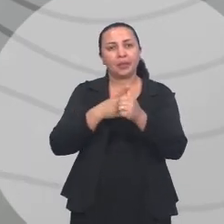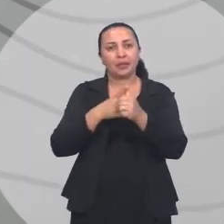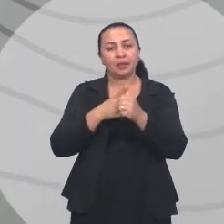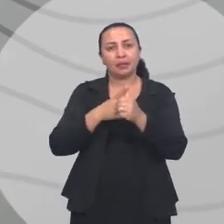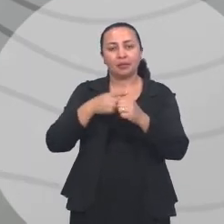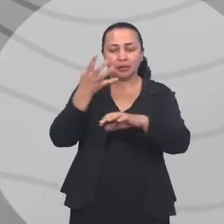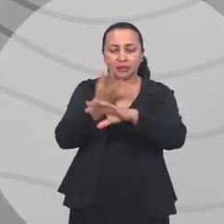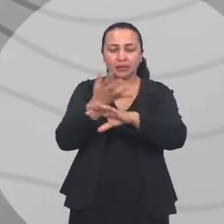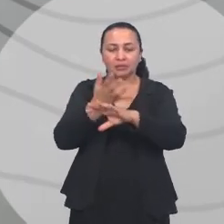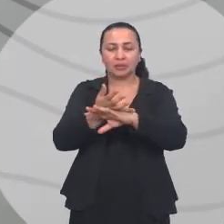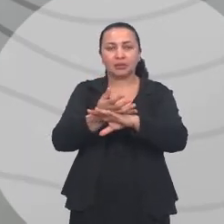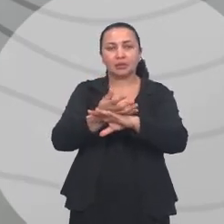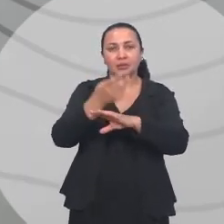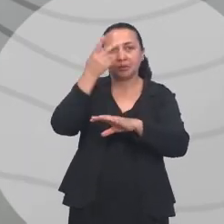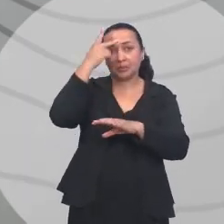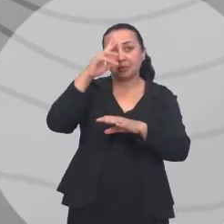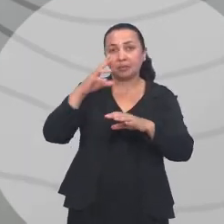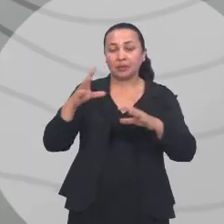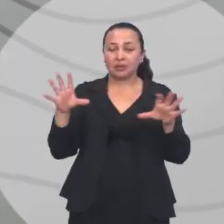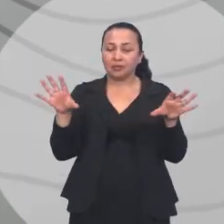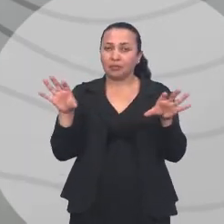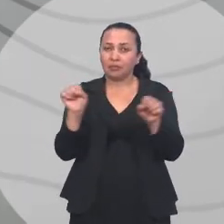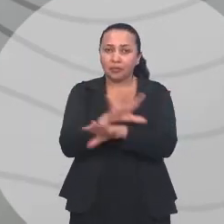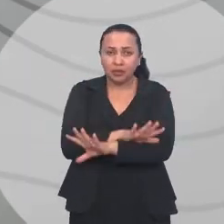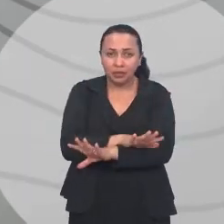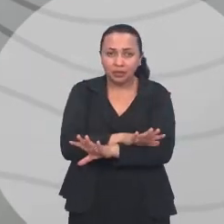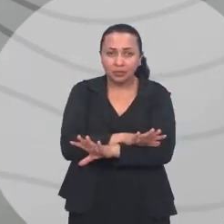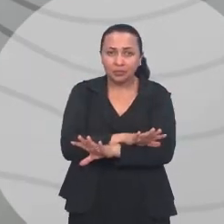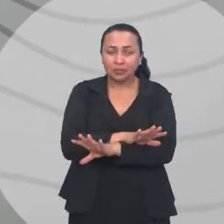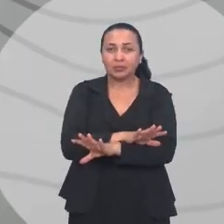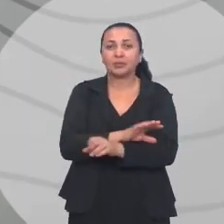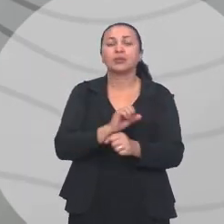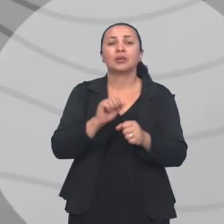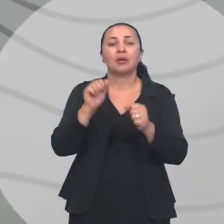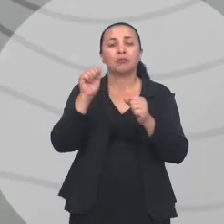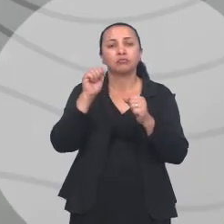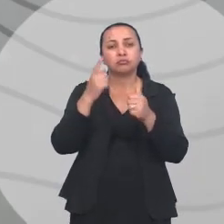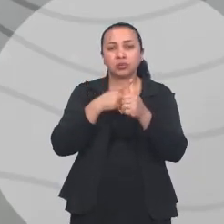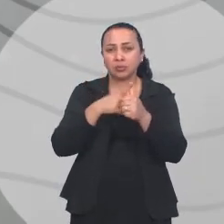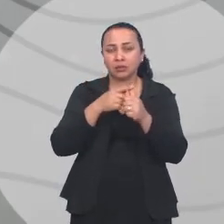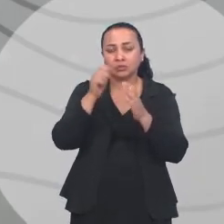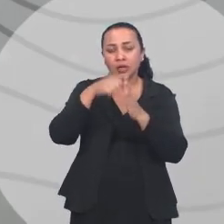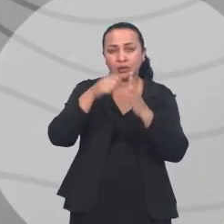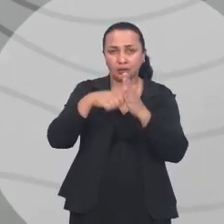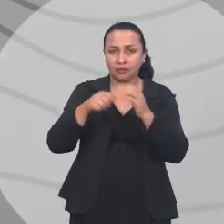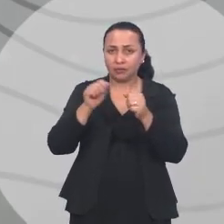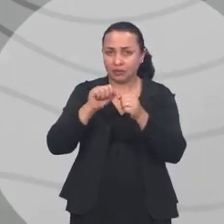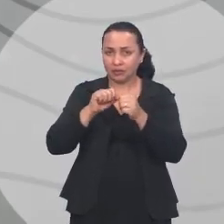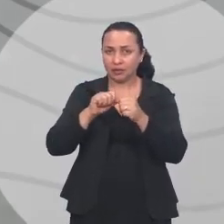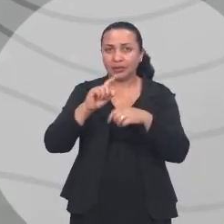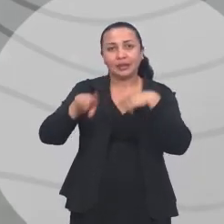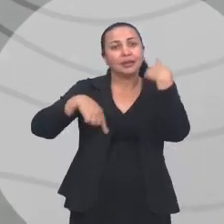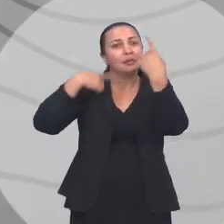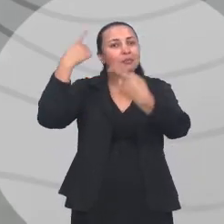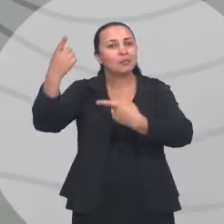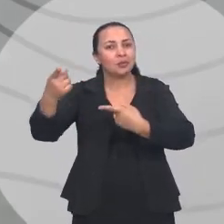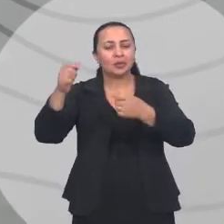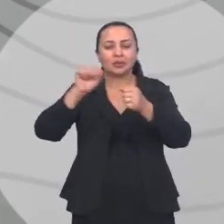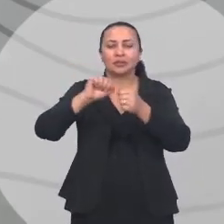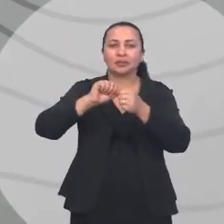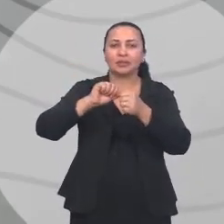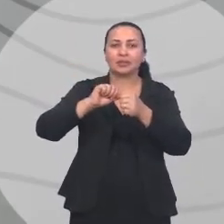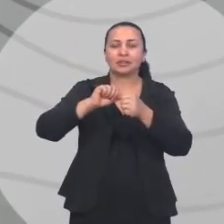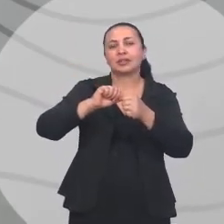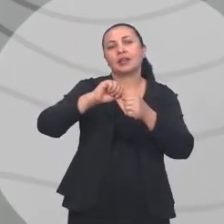né das disciplinas que vem 2019 dois esse vai ser o primeiro calendário que vai ser feito e a partir daí a gente tem que trabalhar num calendário